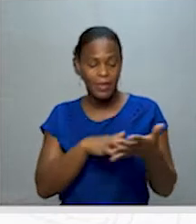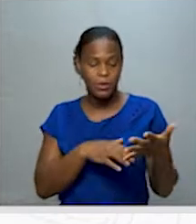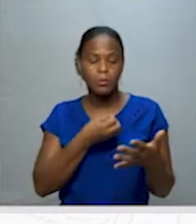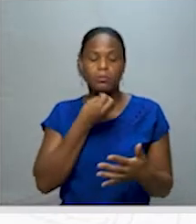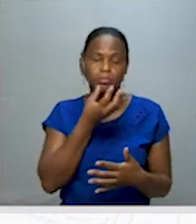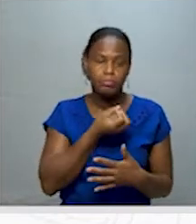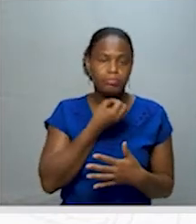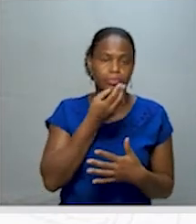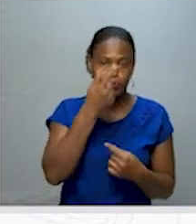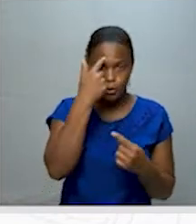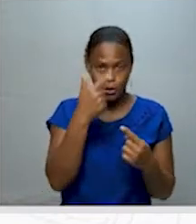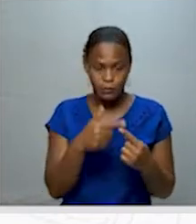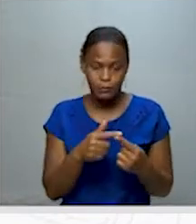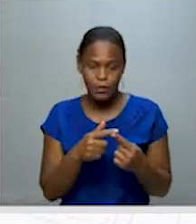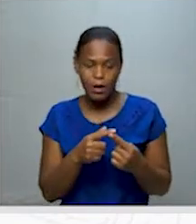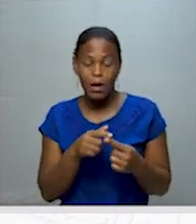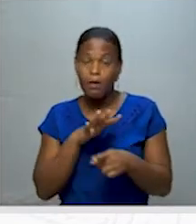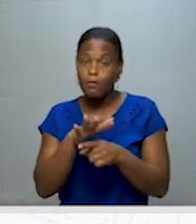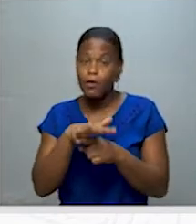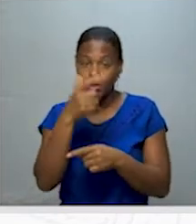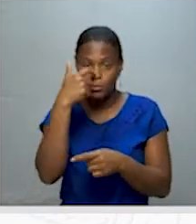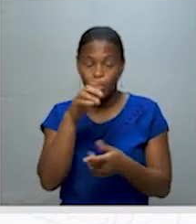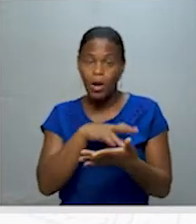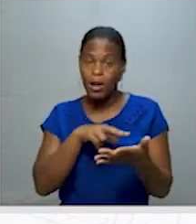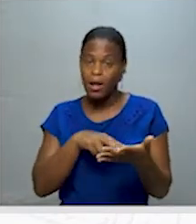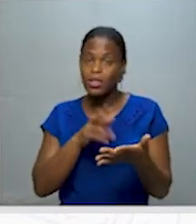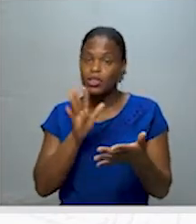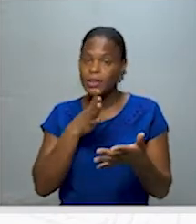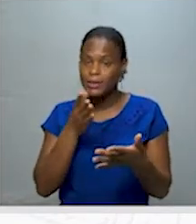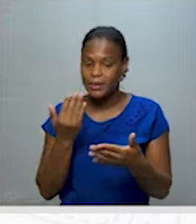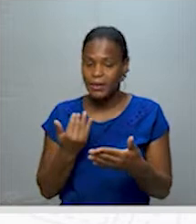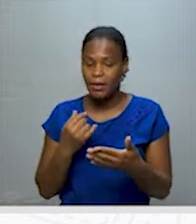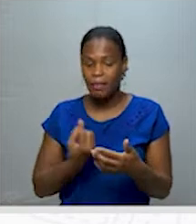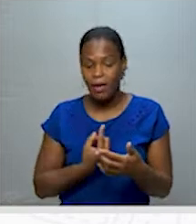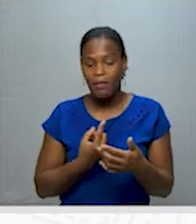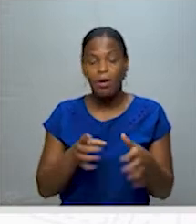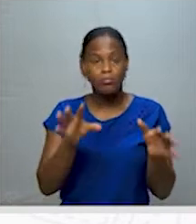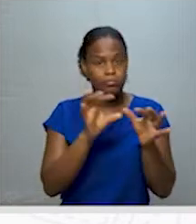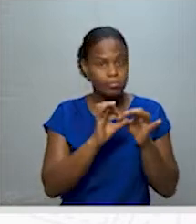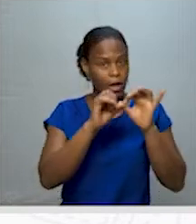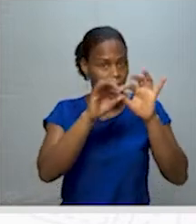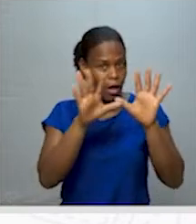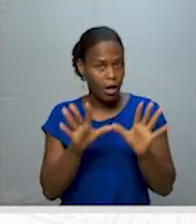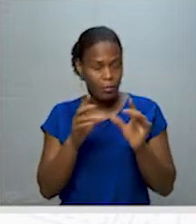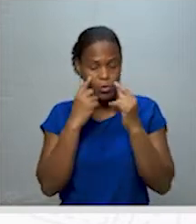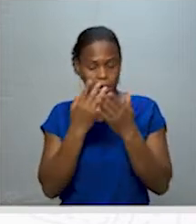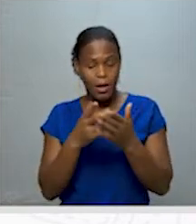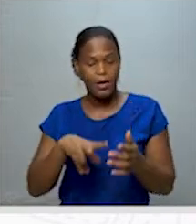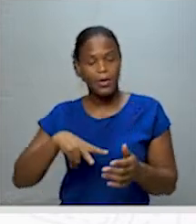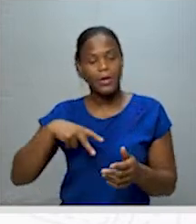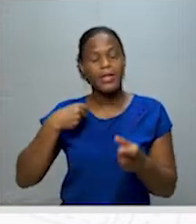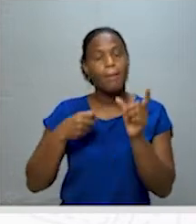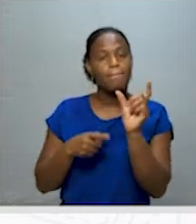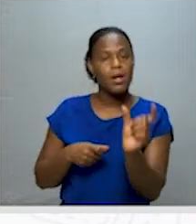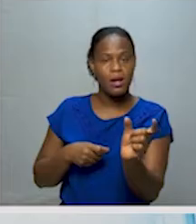argumentativo, objetiva convencer o leitor, conforme nós já dissemos, deve ter coesão, ser claro e apresentar riqueza